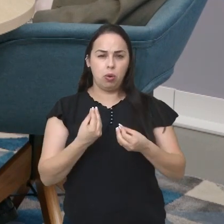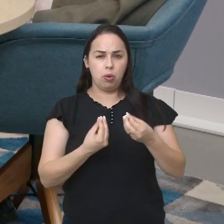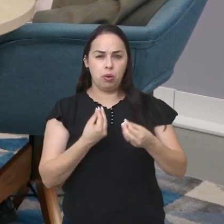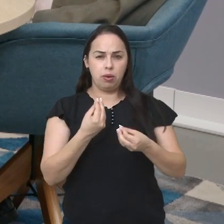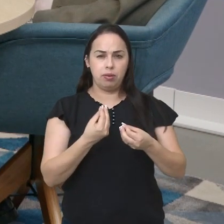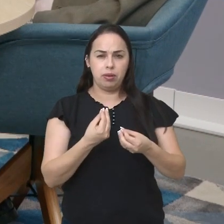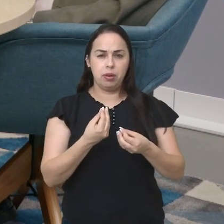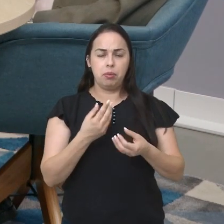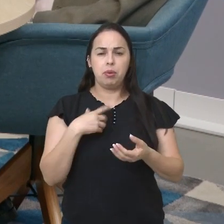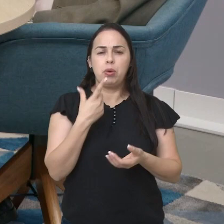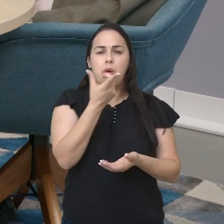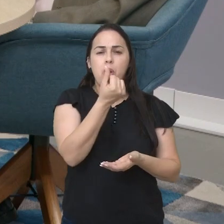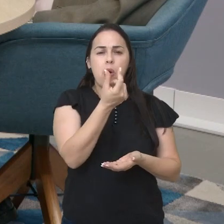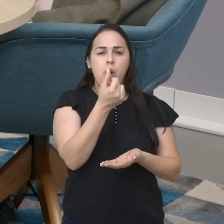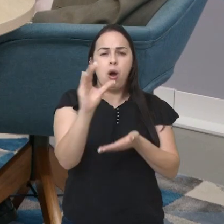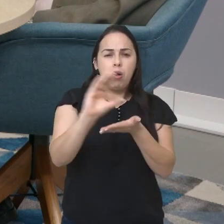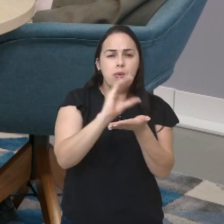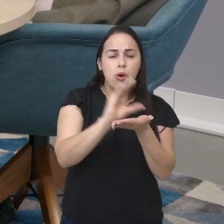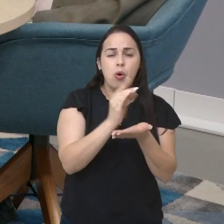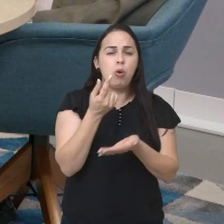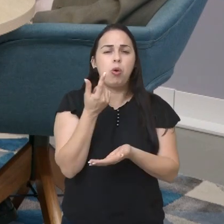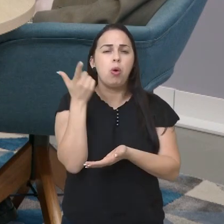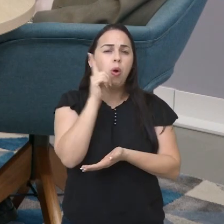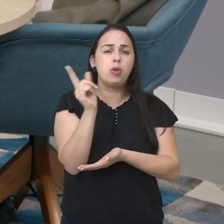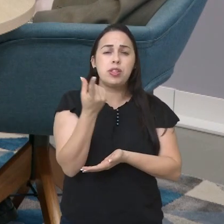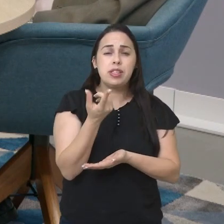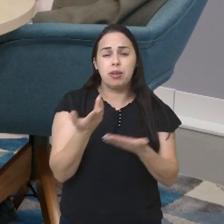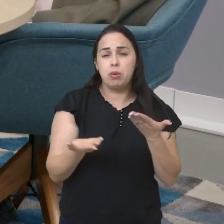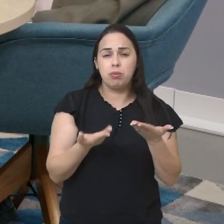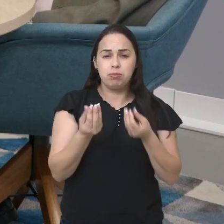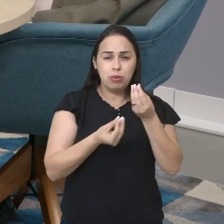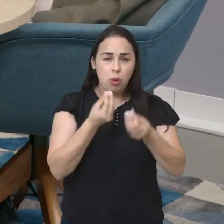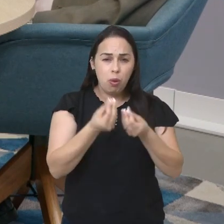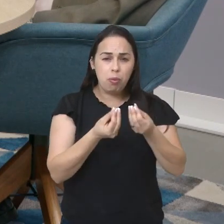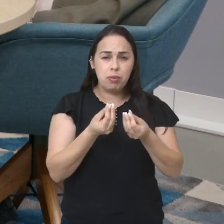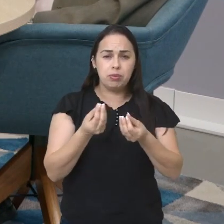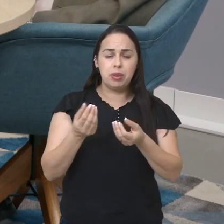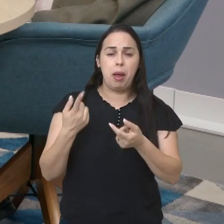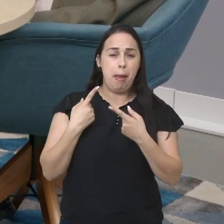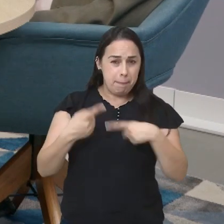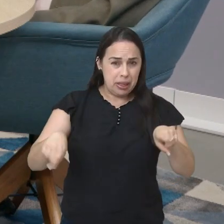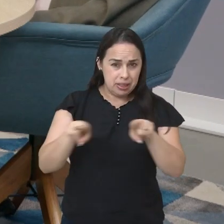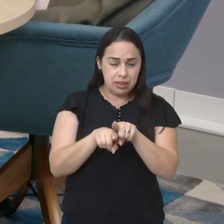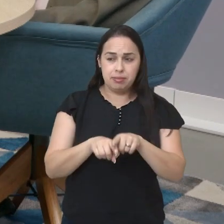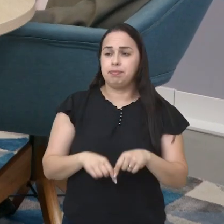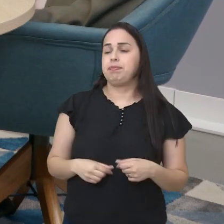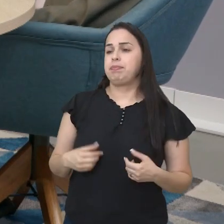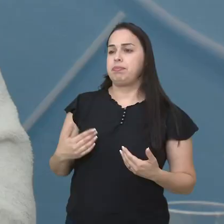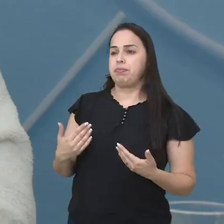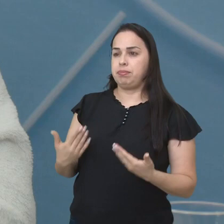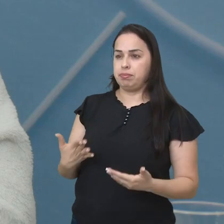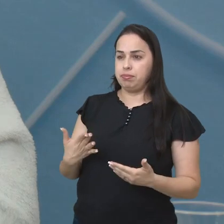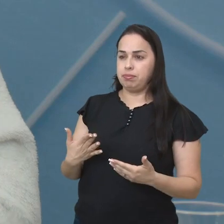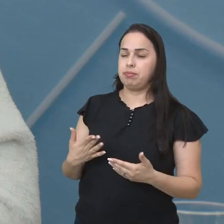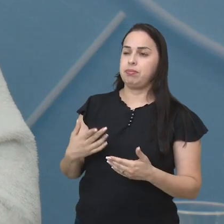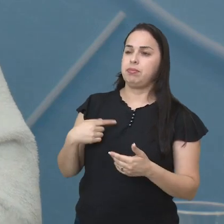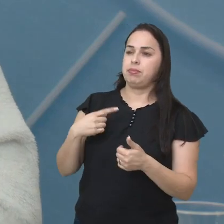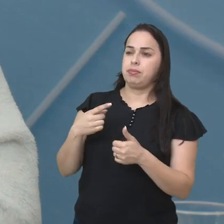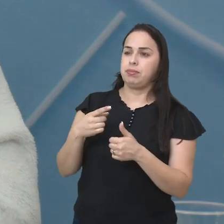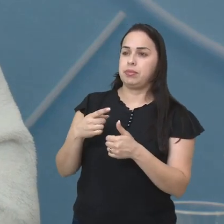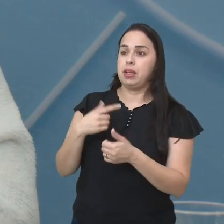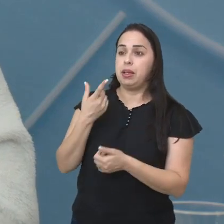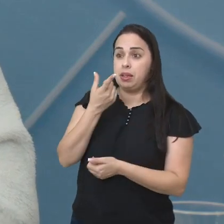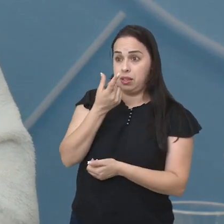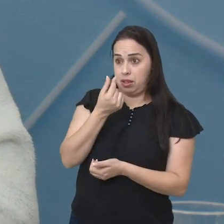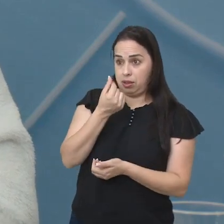vocês essa captação de recursos, parceria, é por meio de parceria, né, voluntários? Tudo através a captação